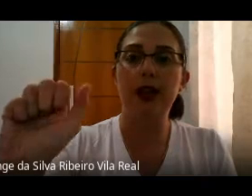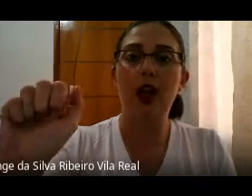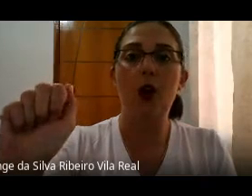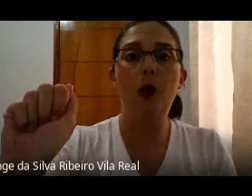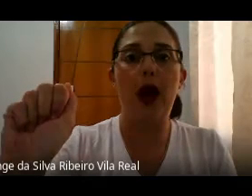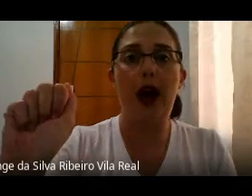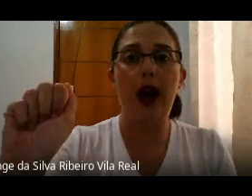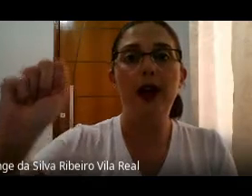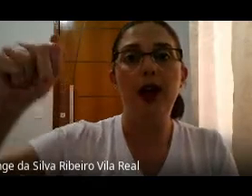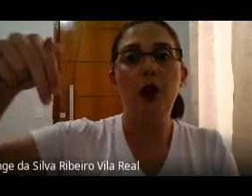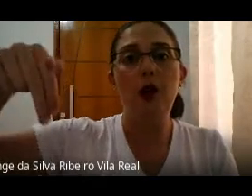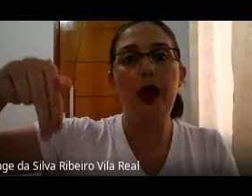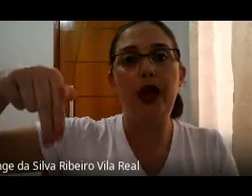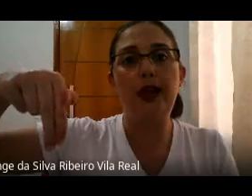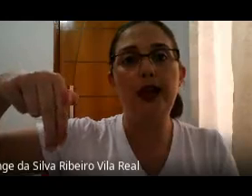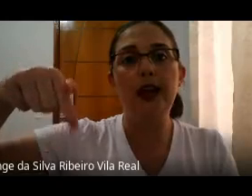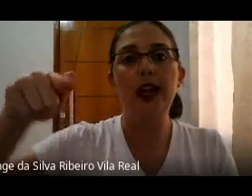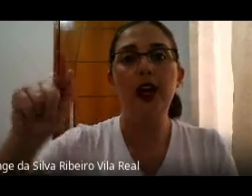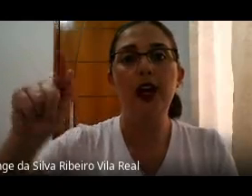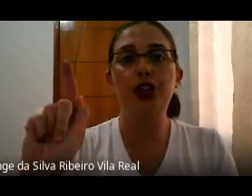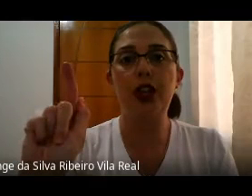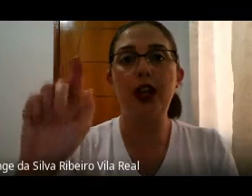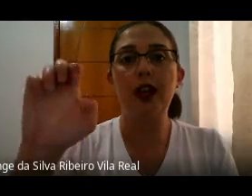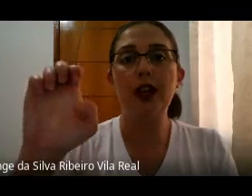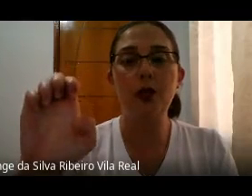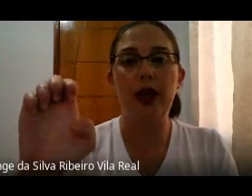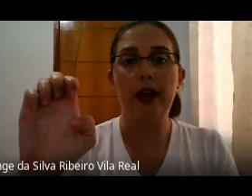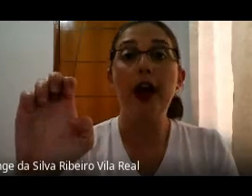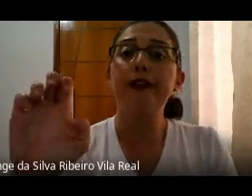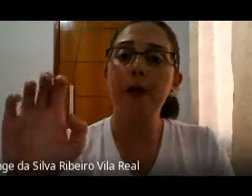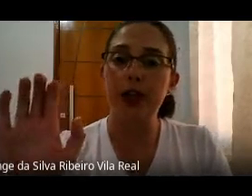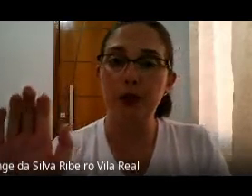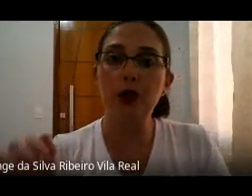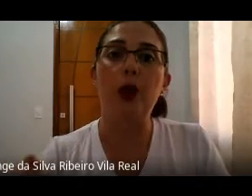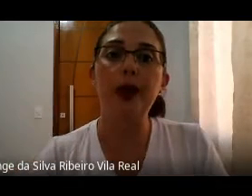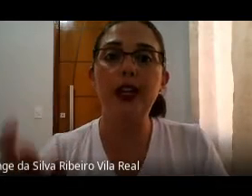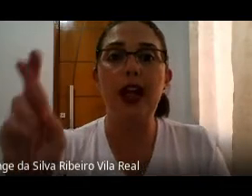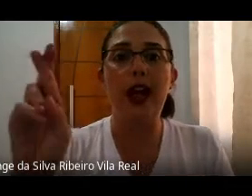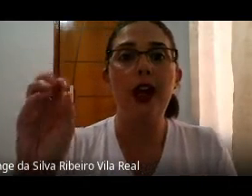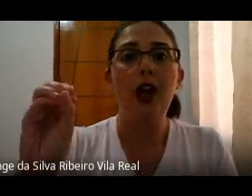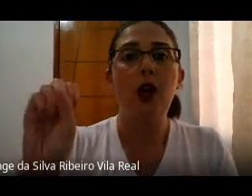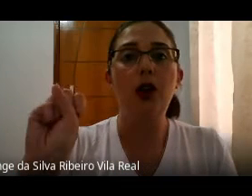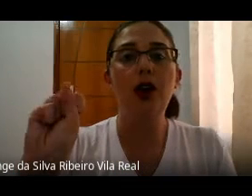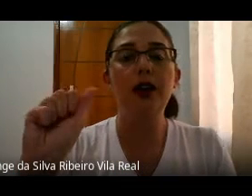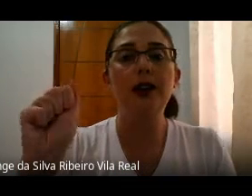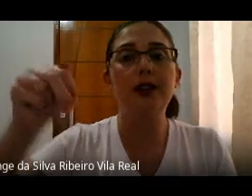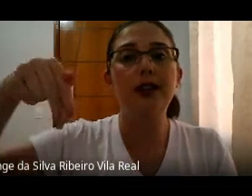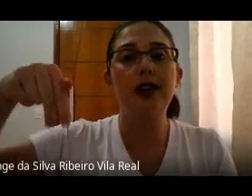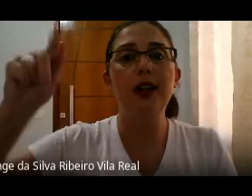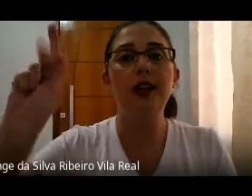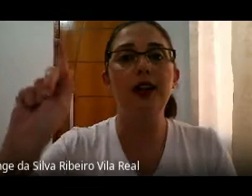S, o A, o N, o G e o E, formando o meu nome, que é